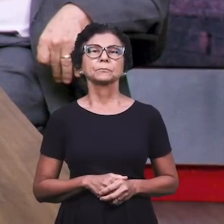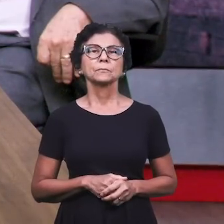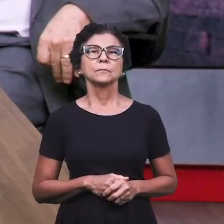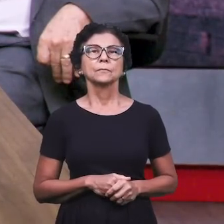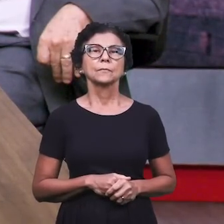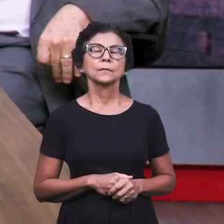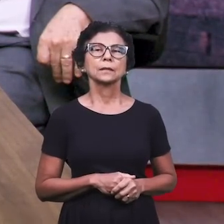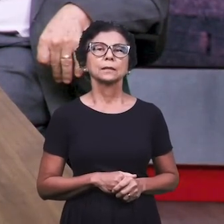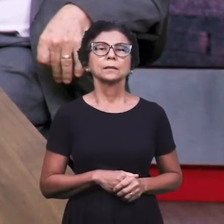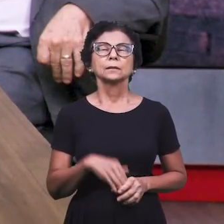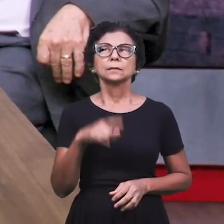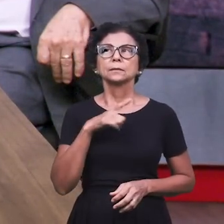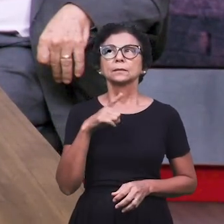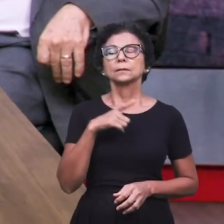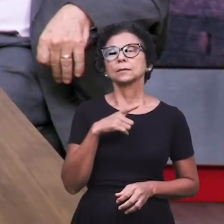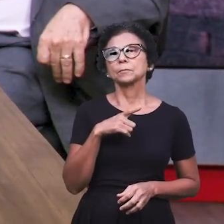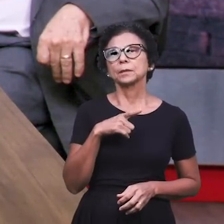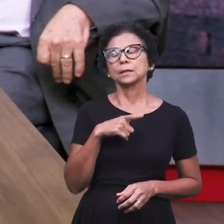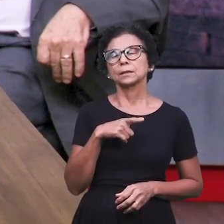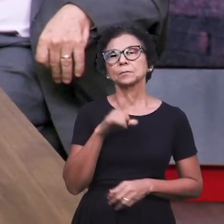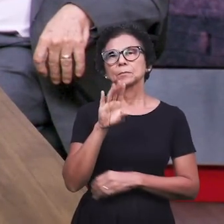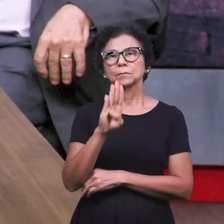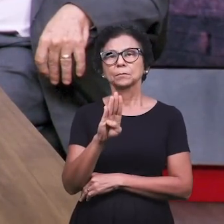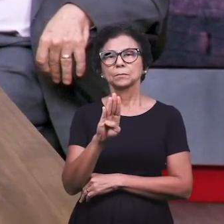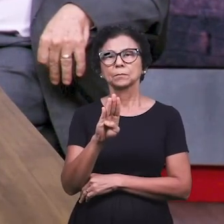Aí depois nós temos o Bartolomeu.